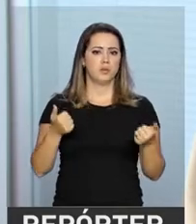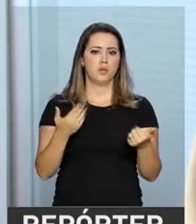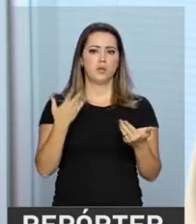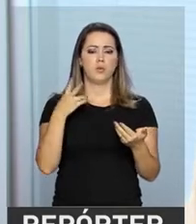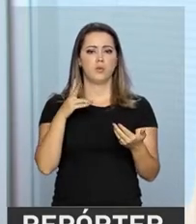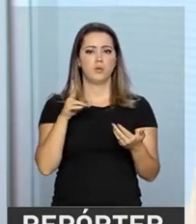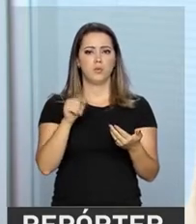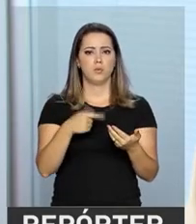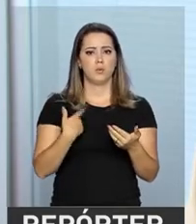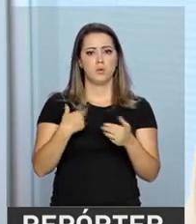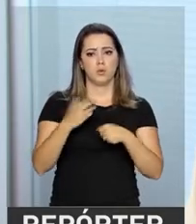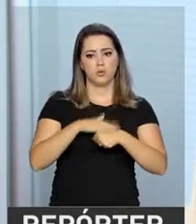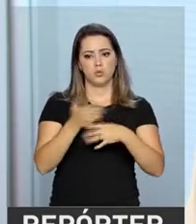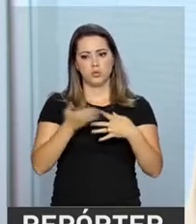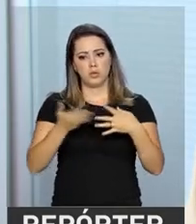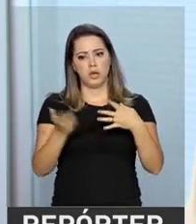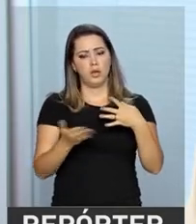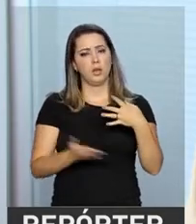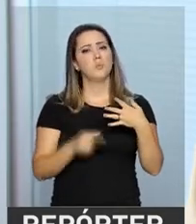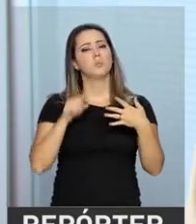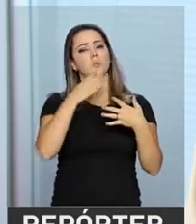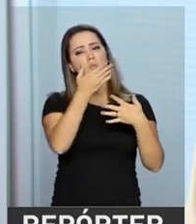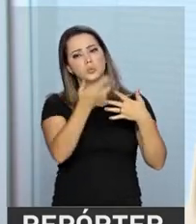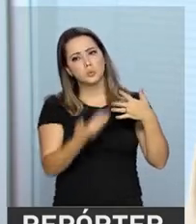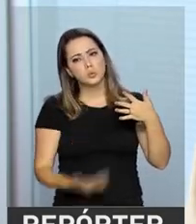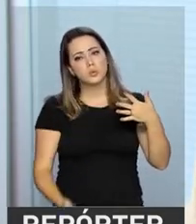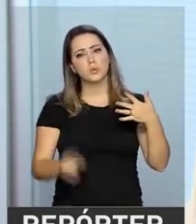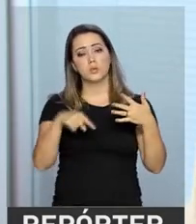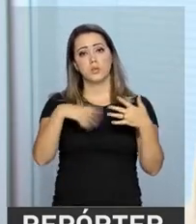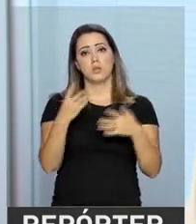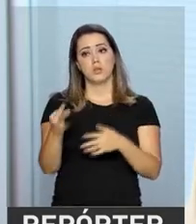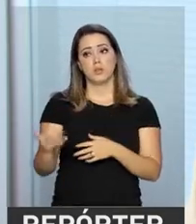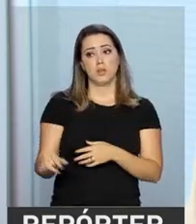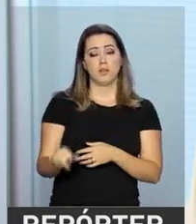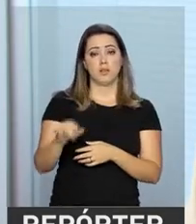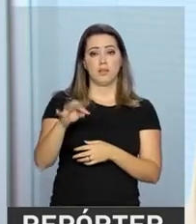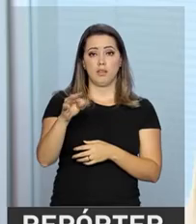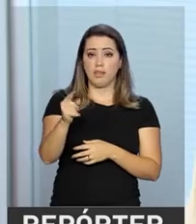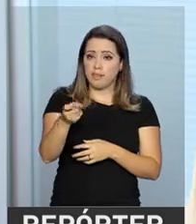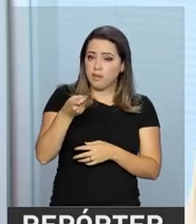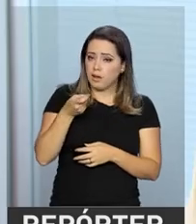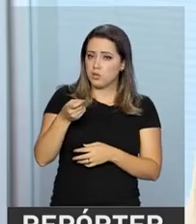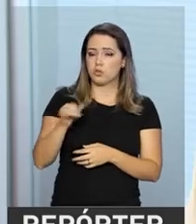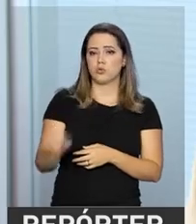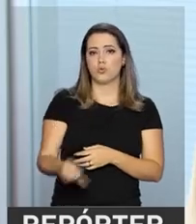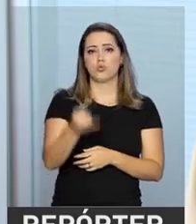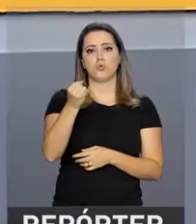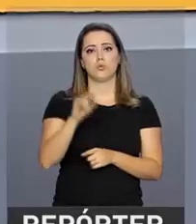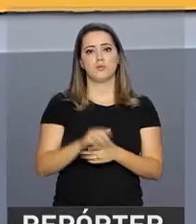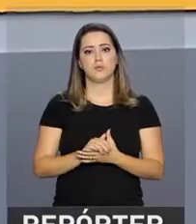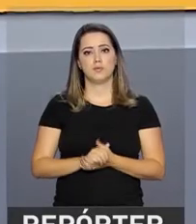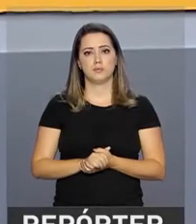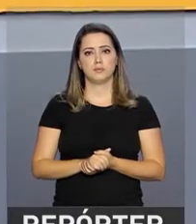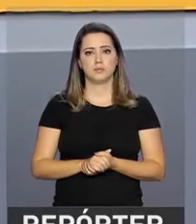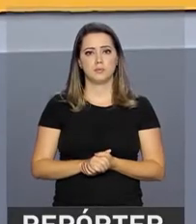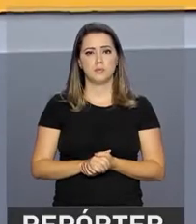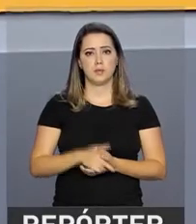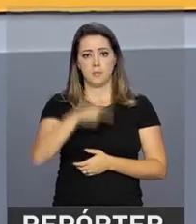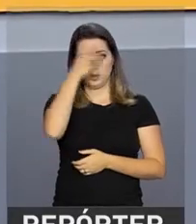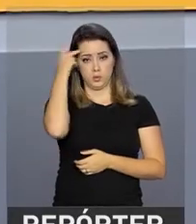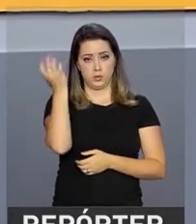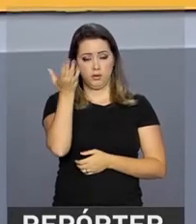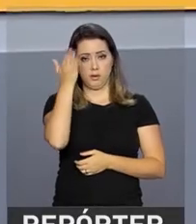ponto de vista de prazo e de custo das taxas, né, cobradas do pequeno empresário. Para quem